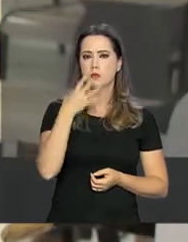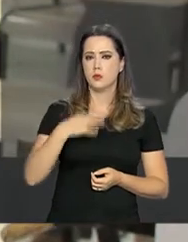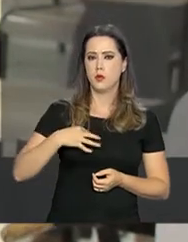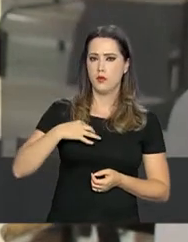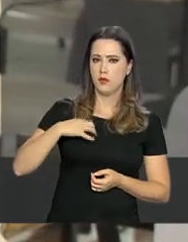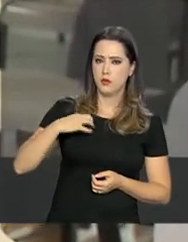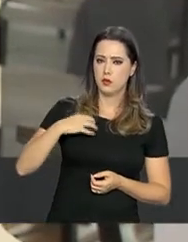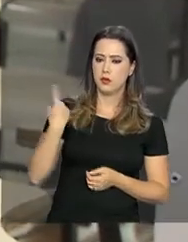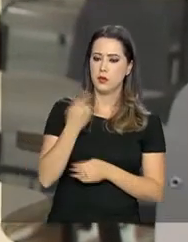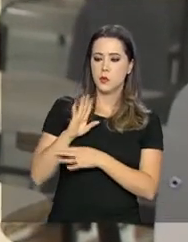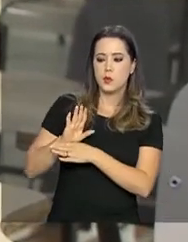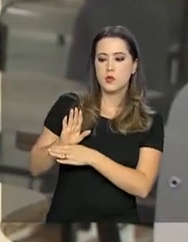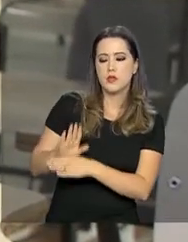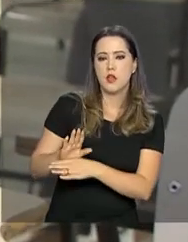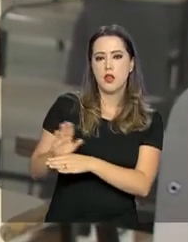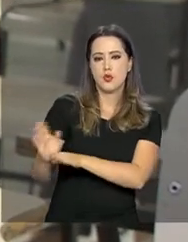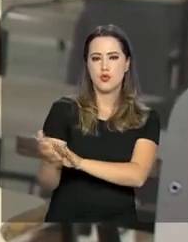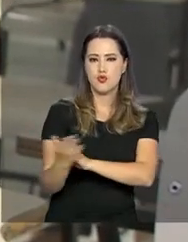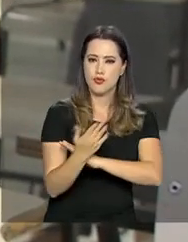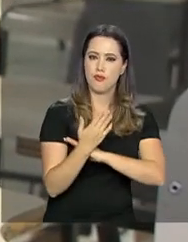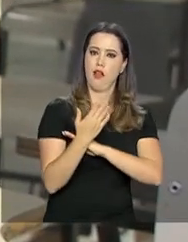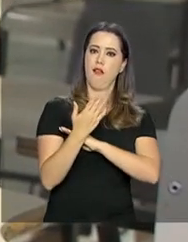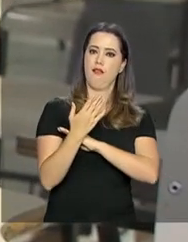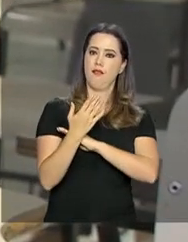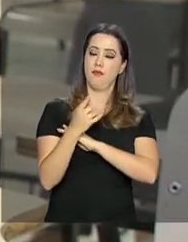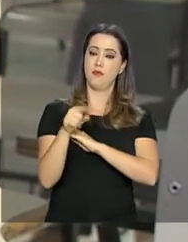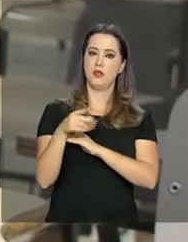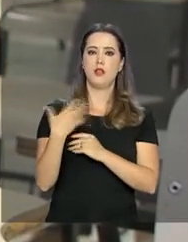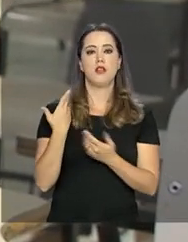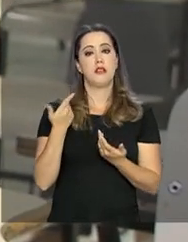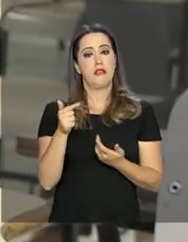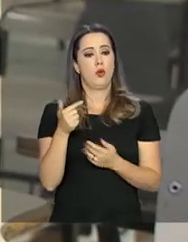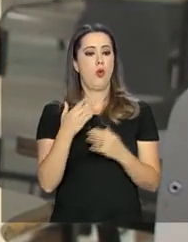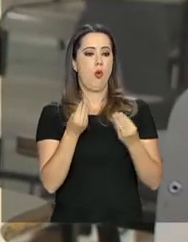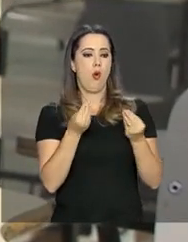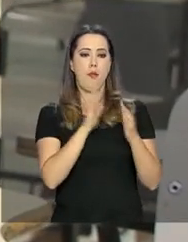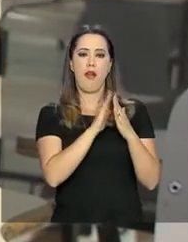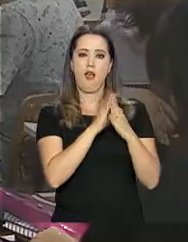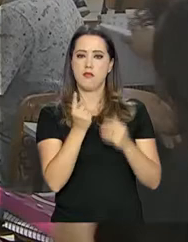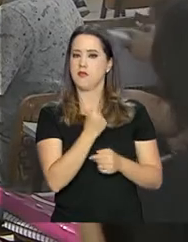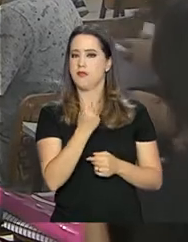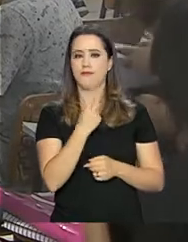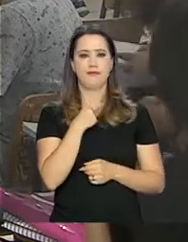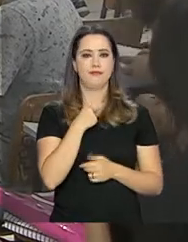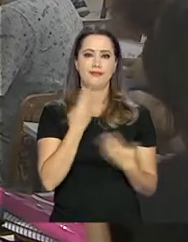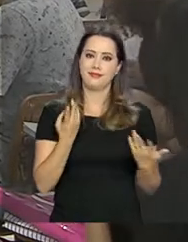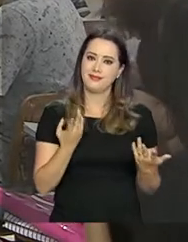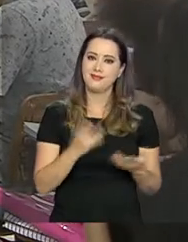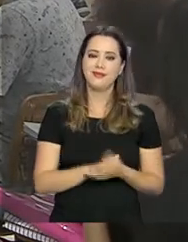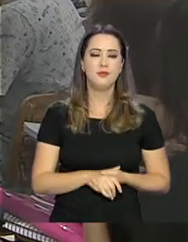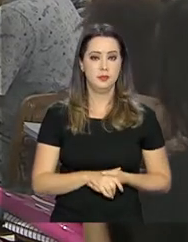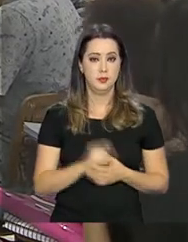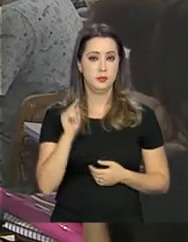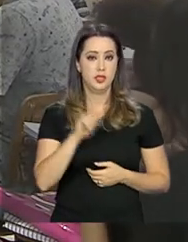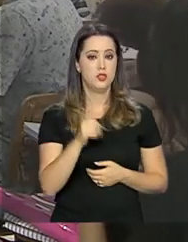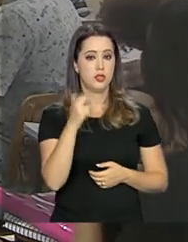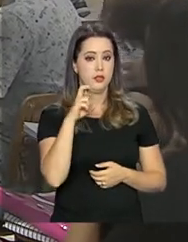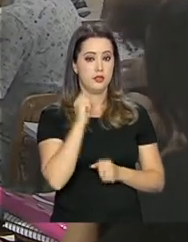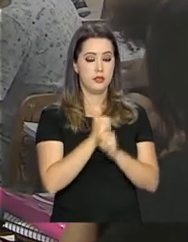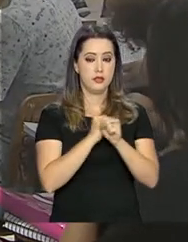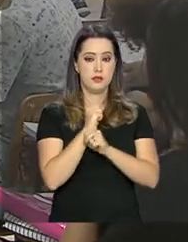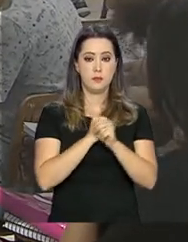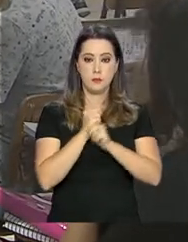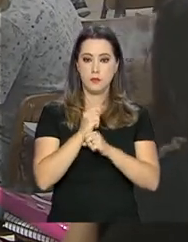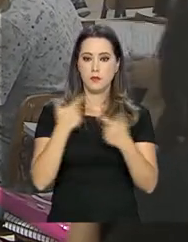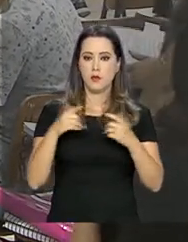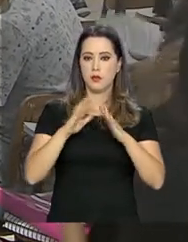nos ajudar e com uma base que eu não teria em casa estudando sozinha. O cursinho, criado há 15 anos,